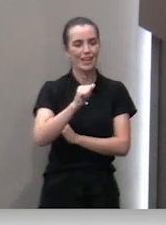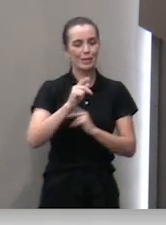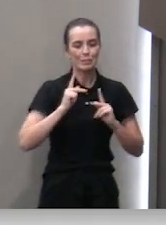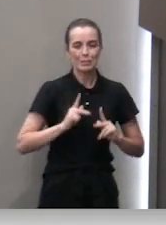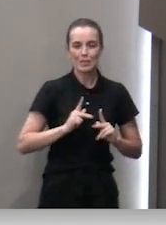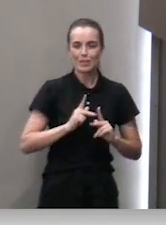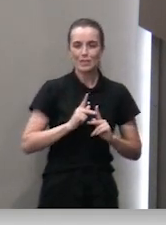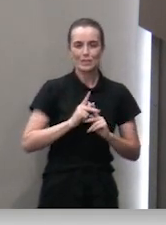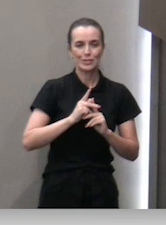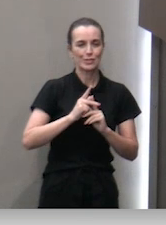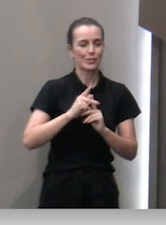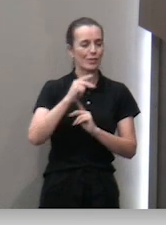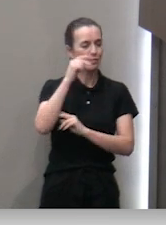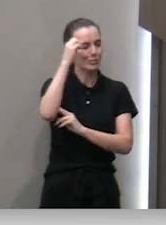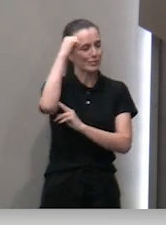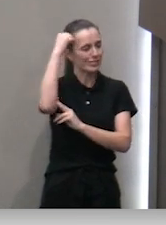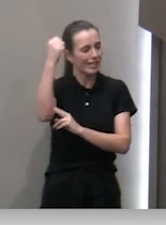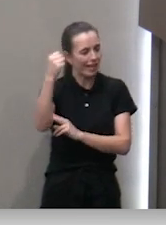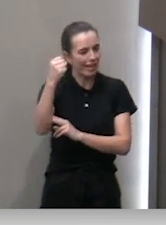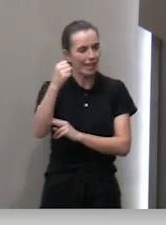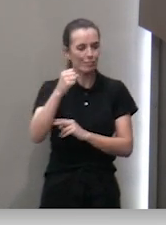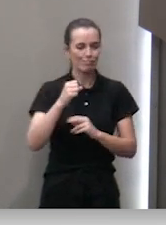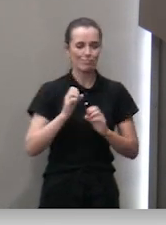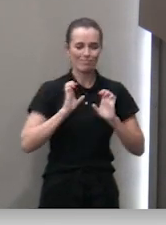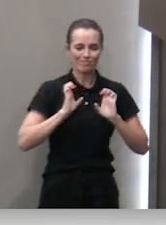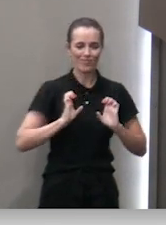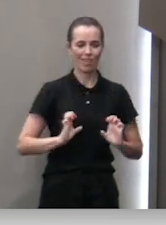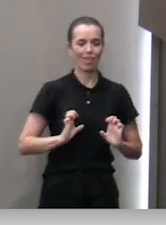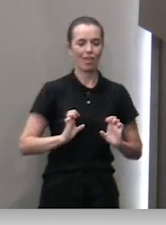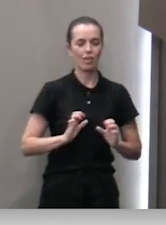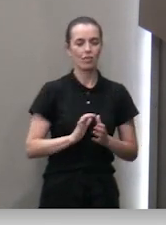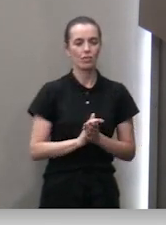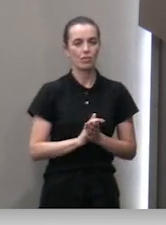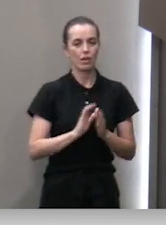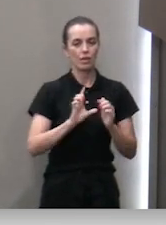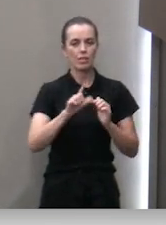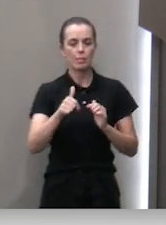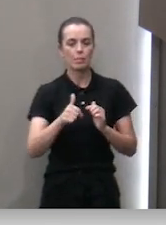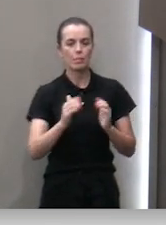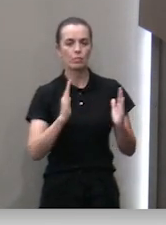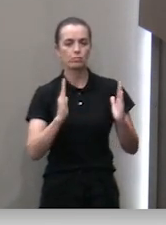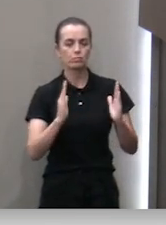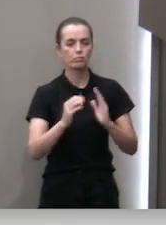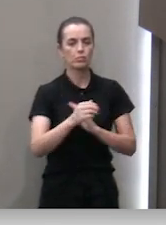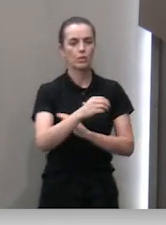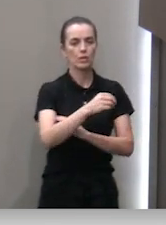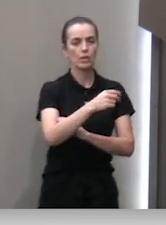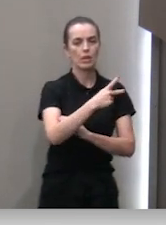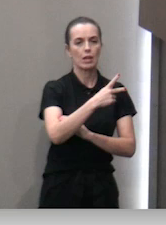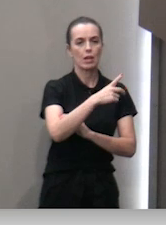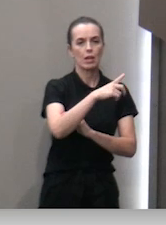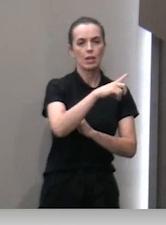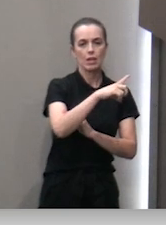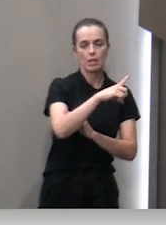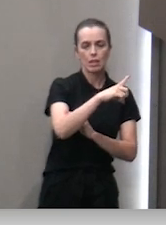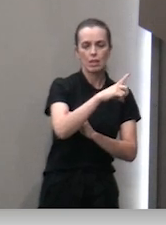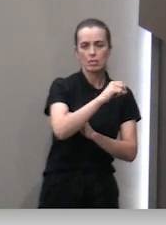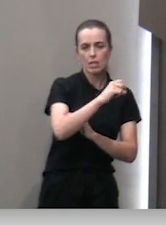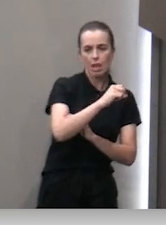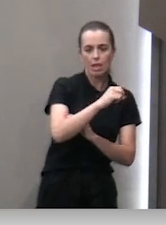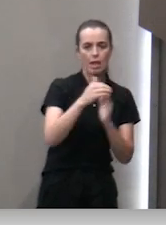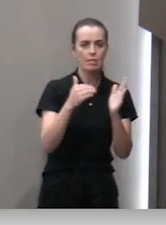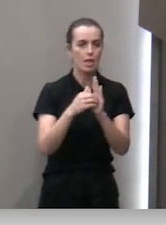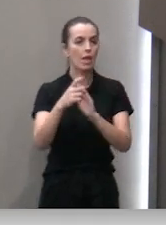também e muito correta. Na continuidade de 2010 até 2015, nós tivemos o nosso colega